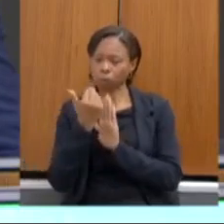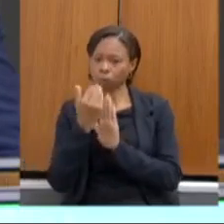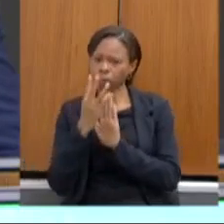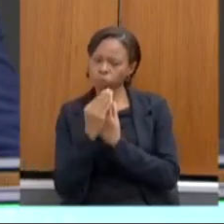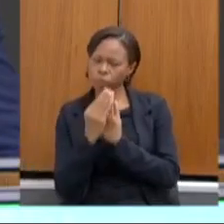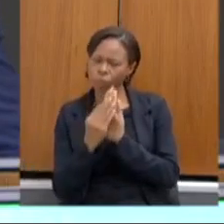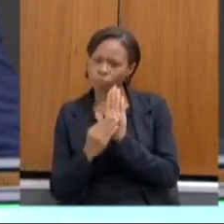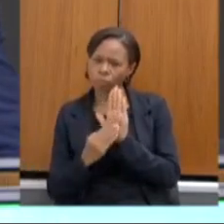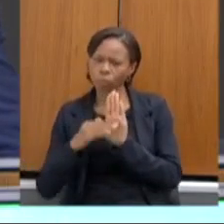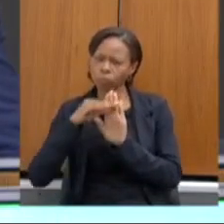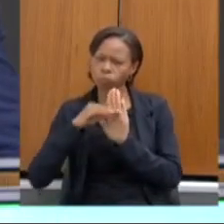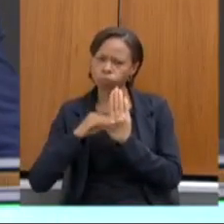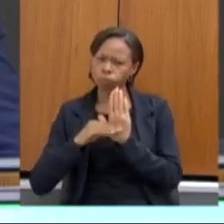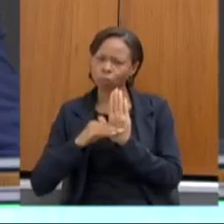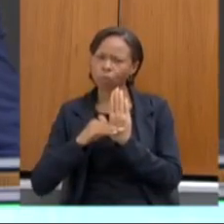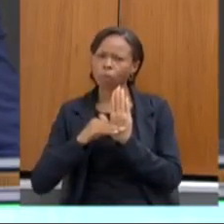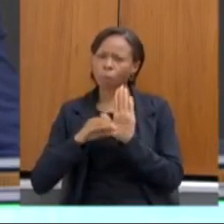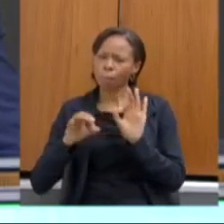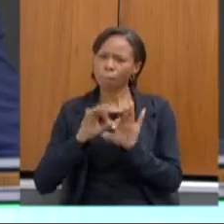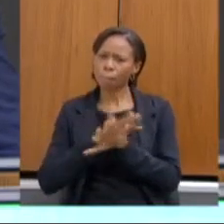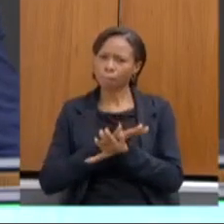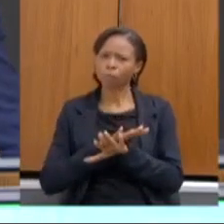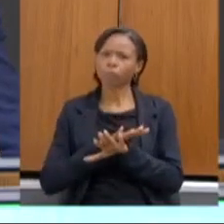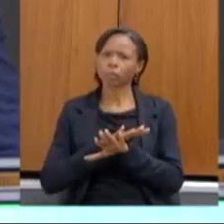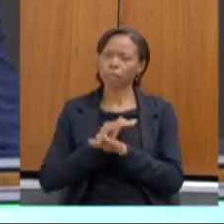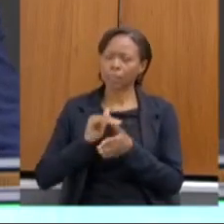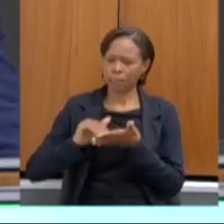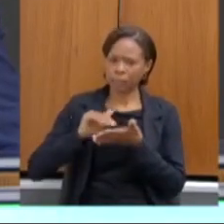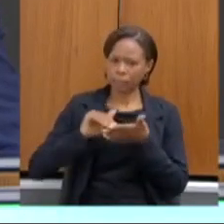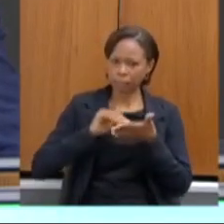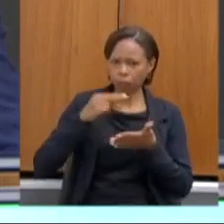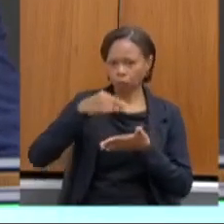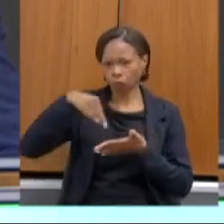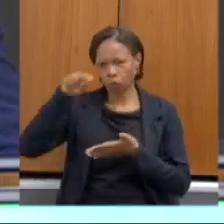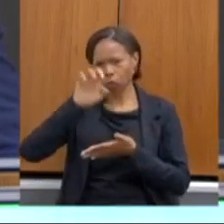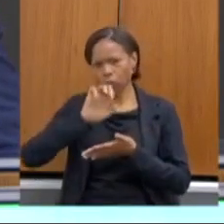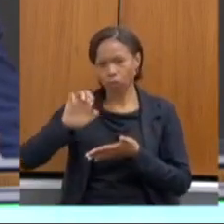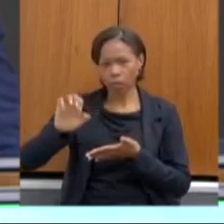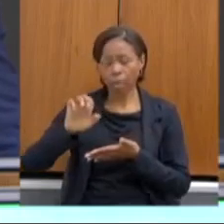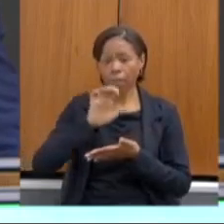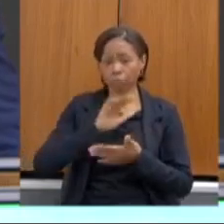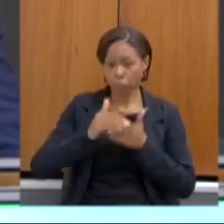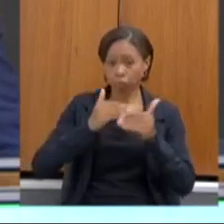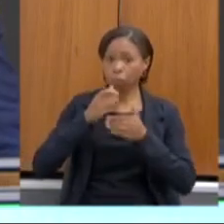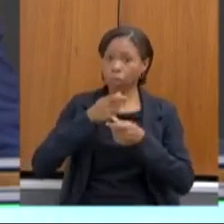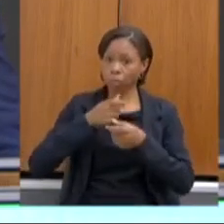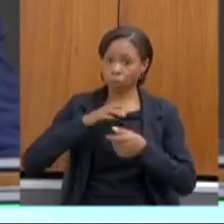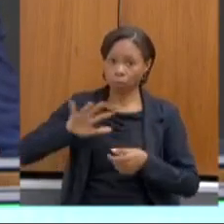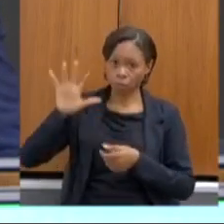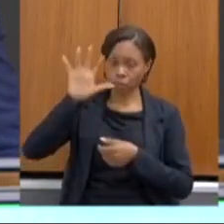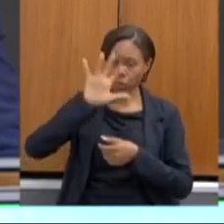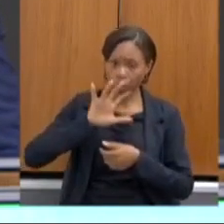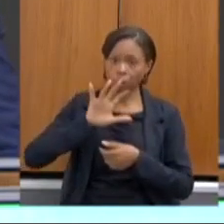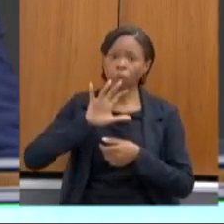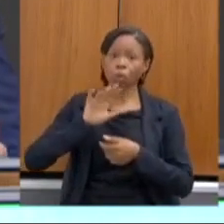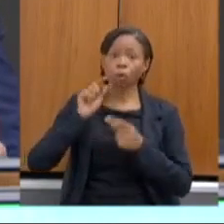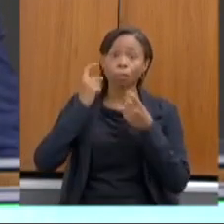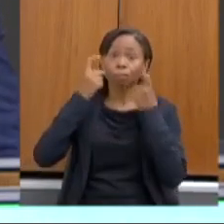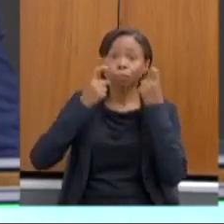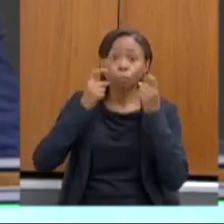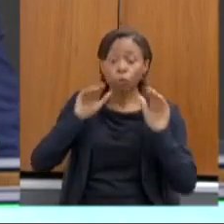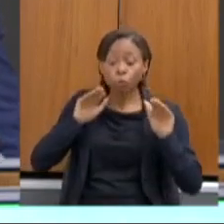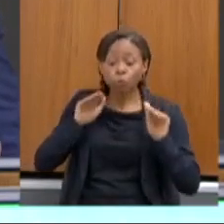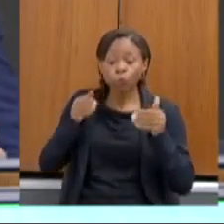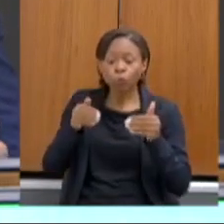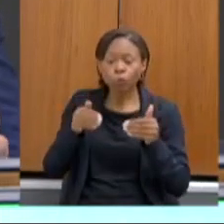de desenvolvimento do Norte e Nordeste uma atenção real profunda e efetiva as aos